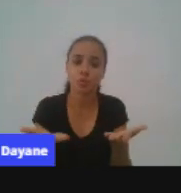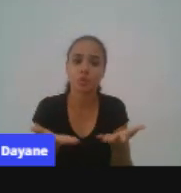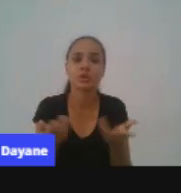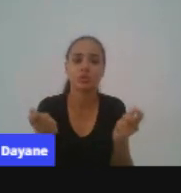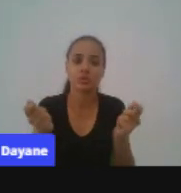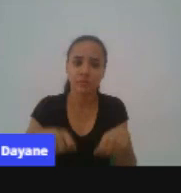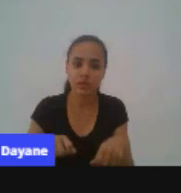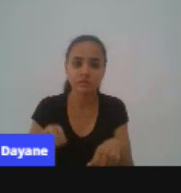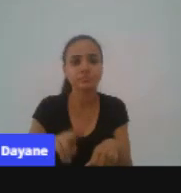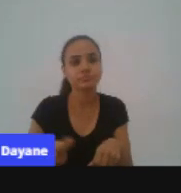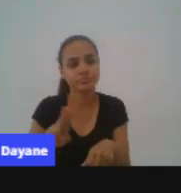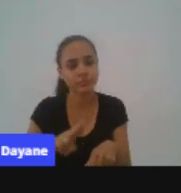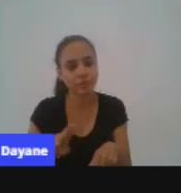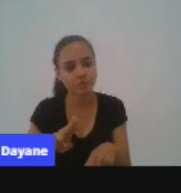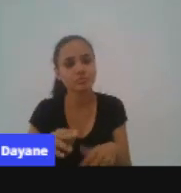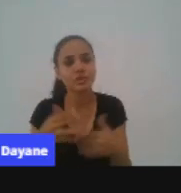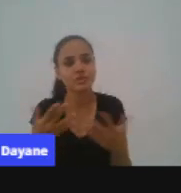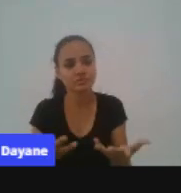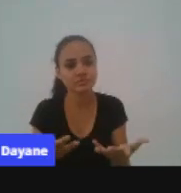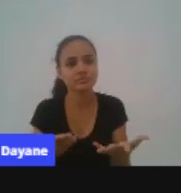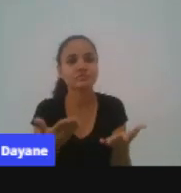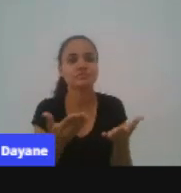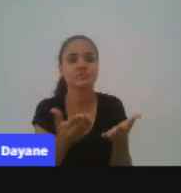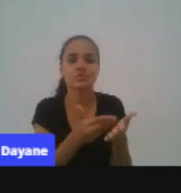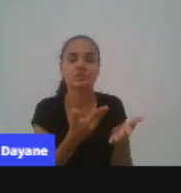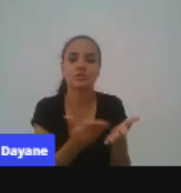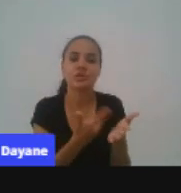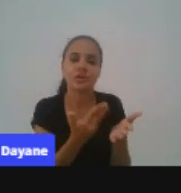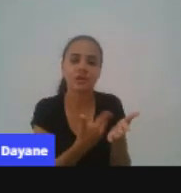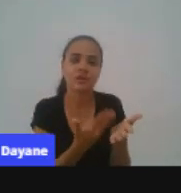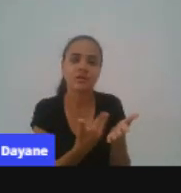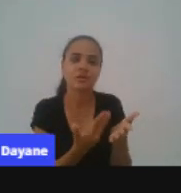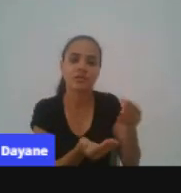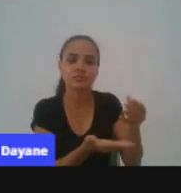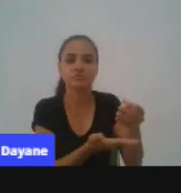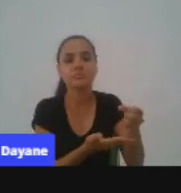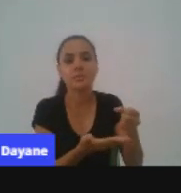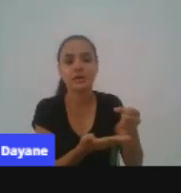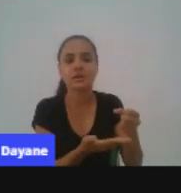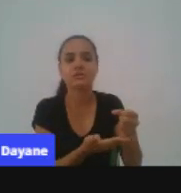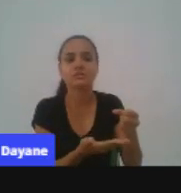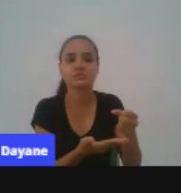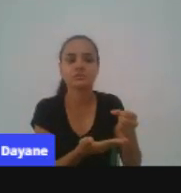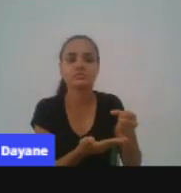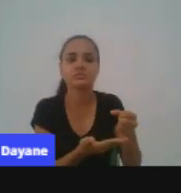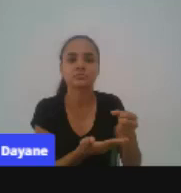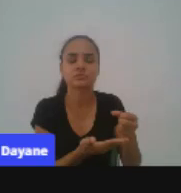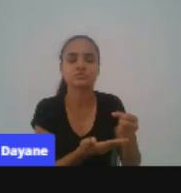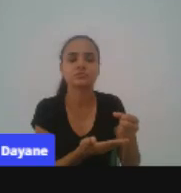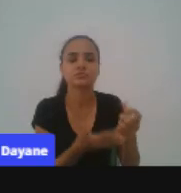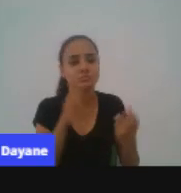O caderno base ele está sendo construído pela GFEM, e ele vai ser enviado para os professores para ser